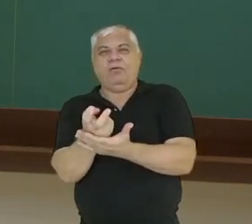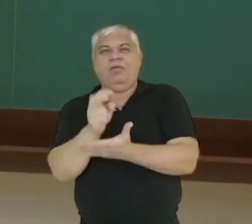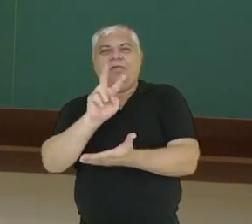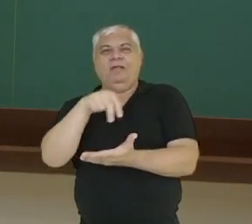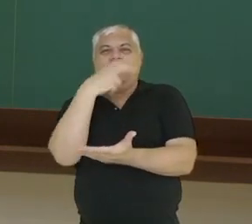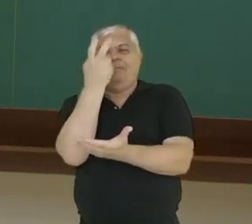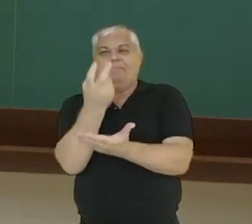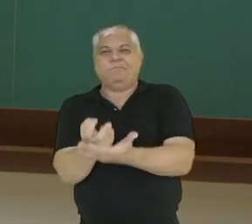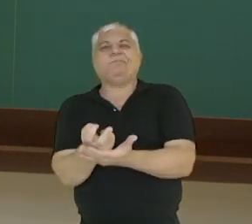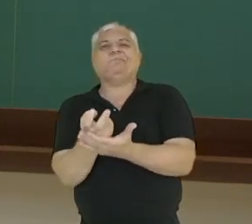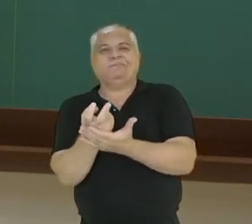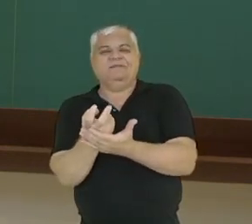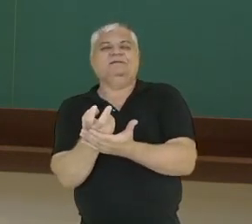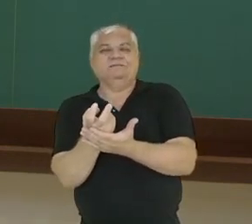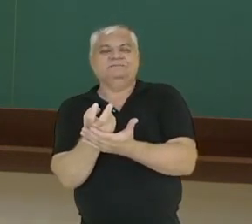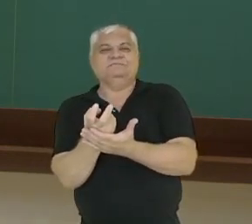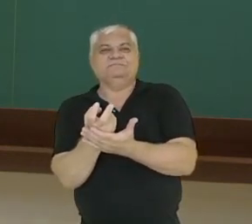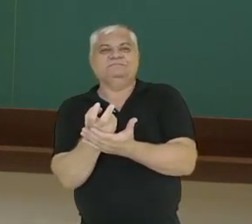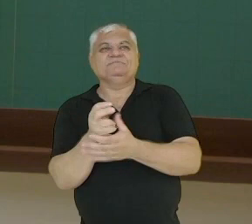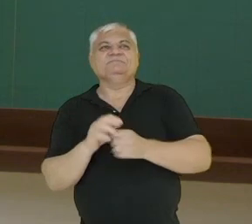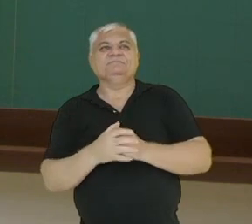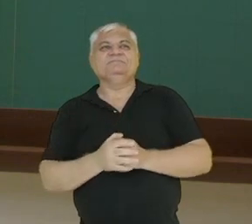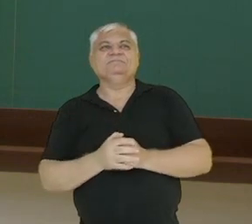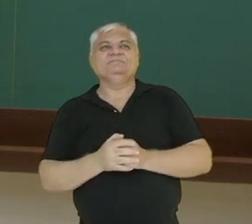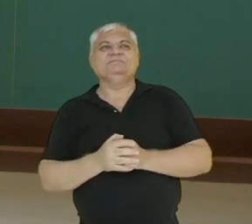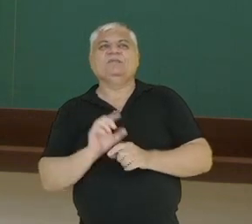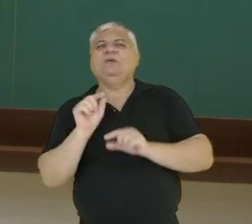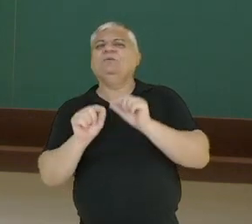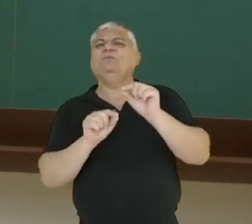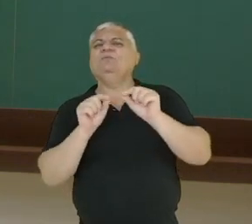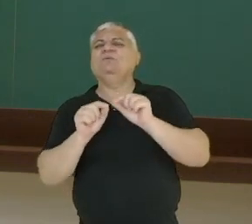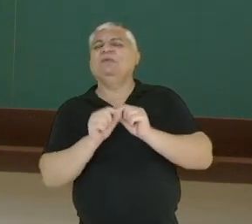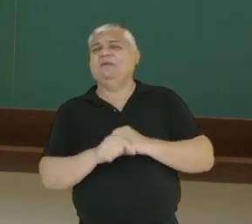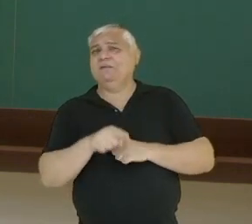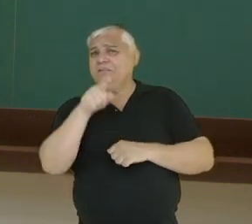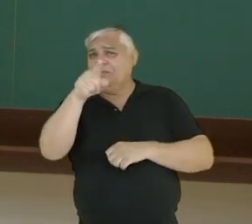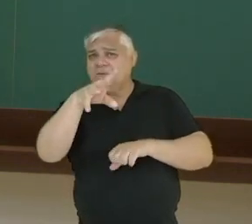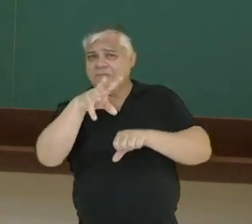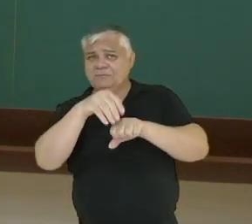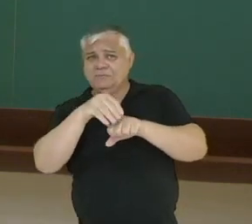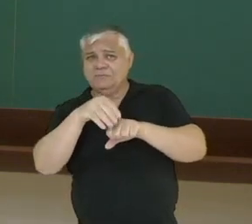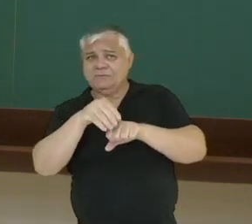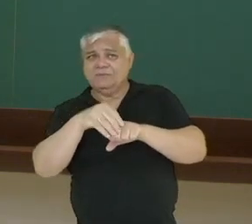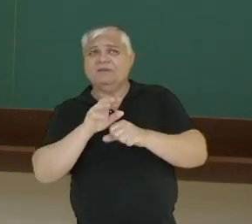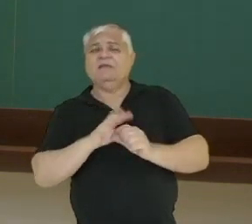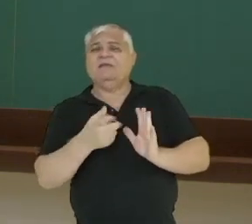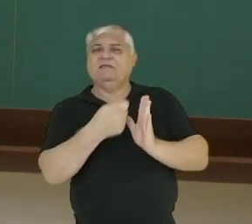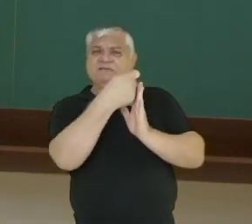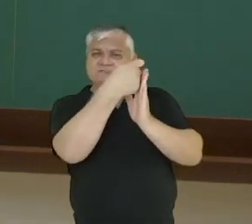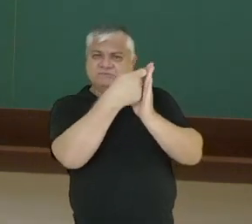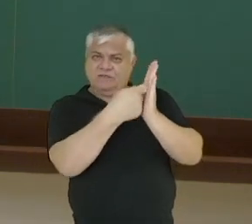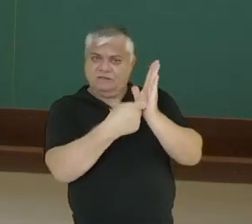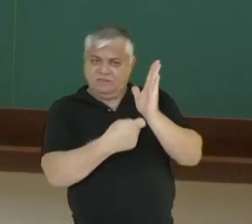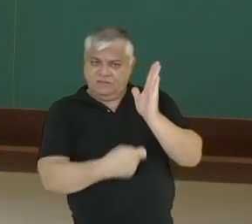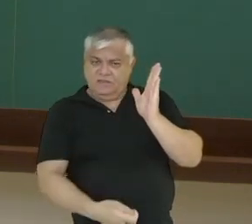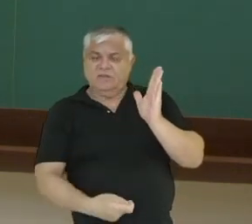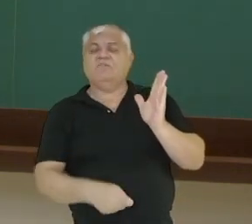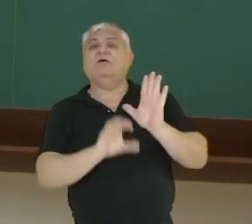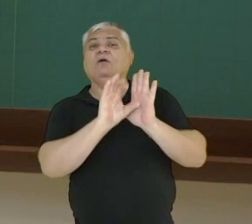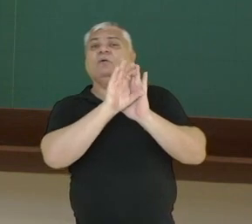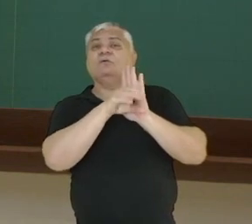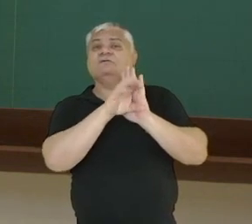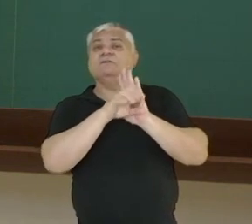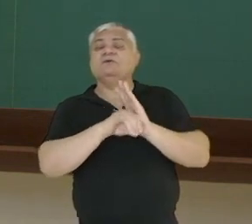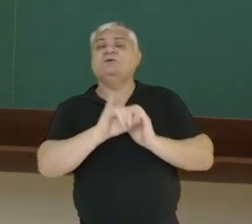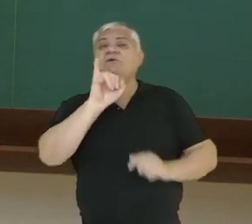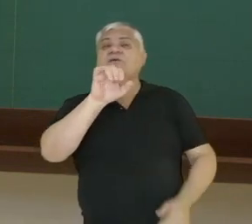mortinho da Silva. A respeito dos seus conhecimentos de isomeria, faça uma redação que associe os conceitos de